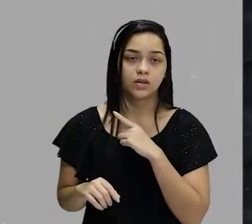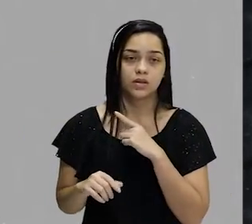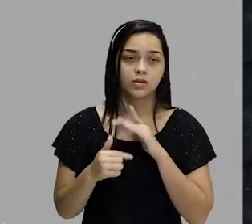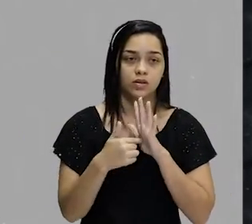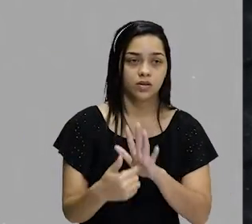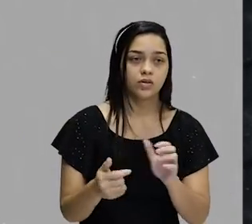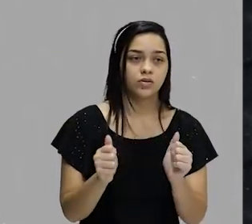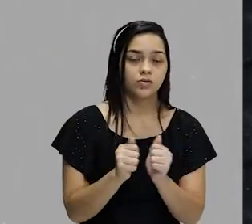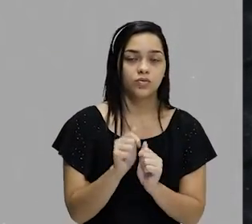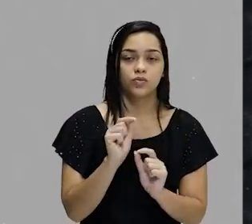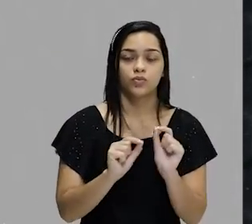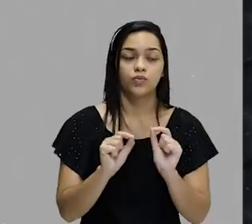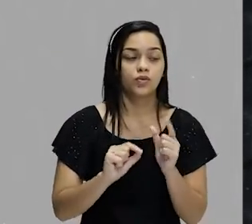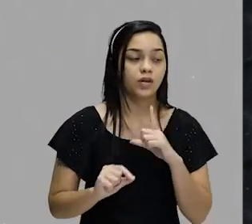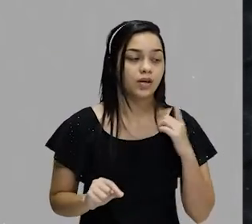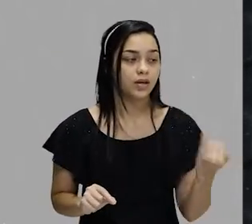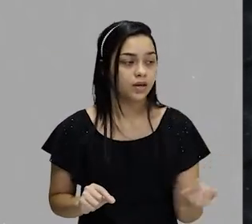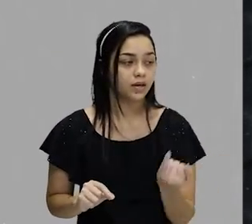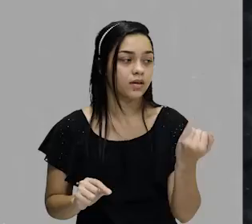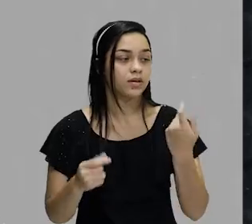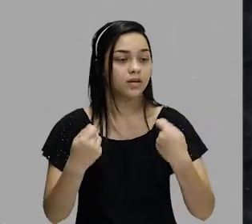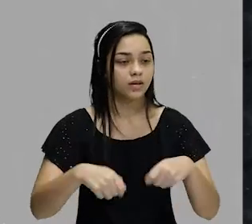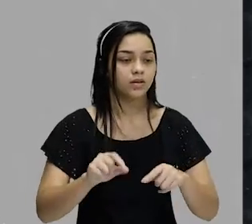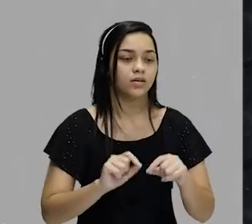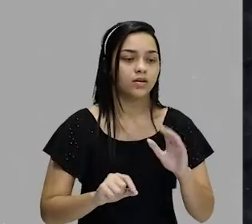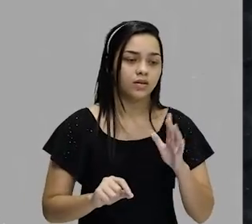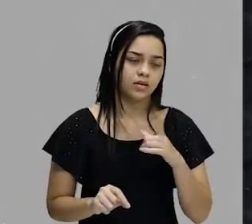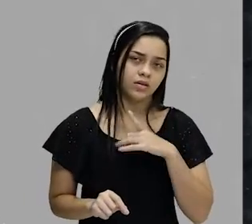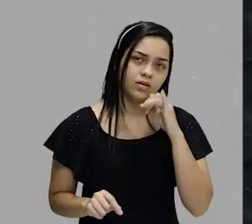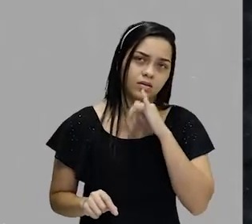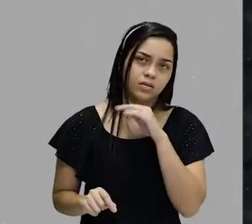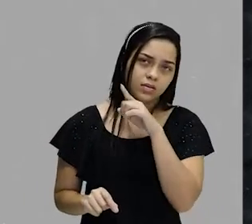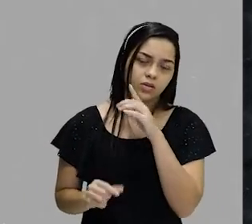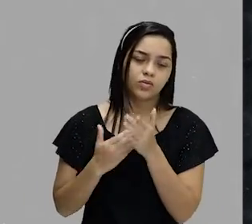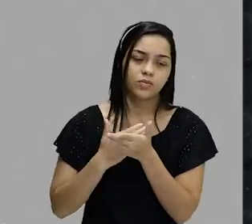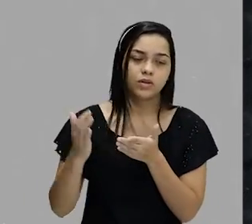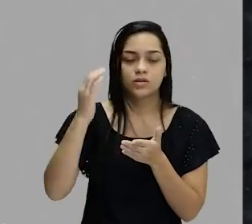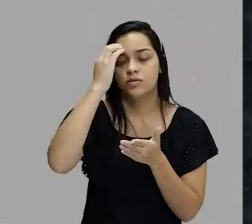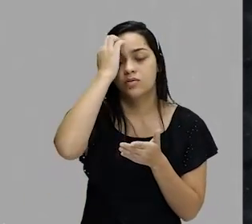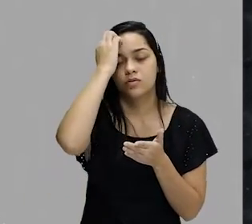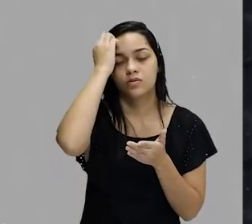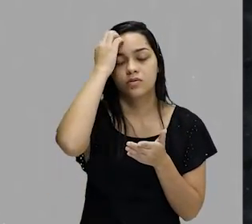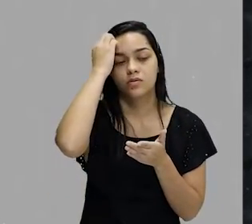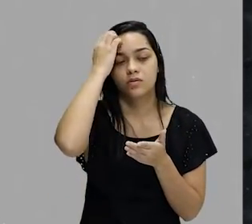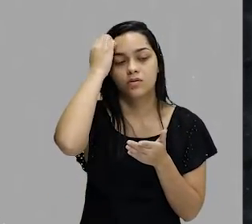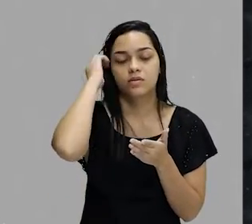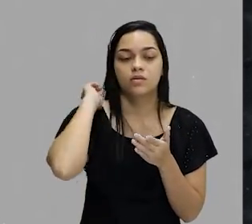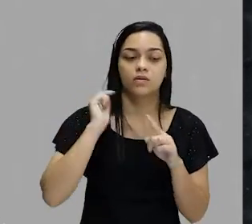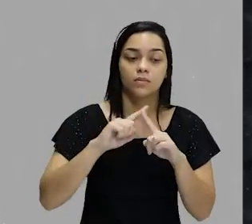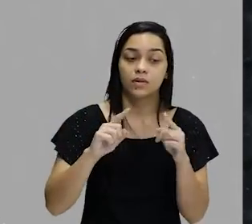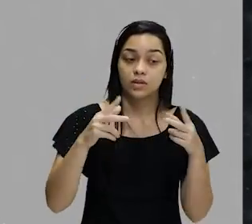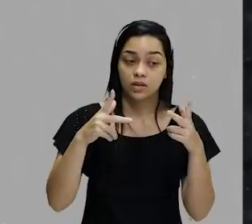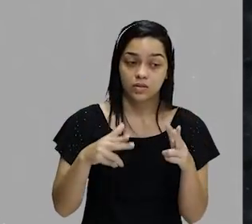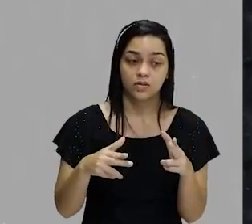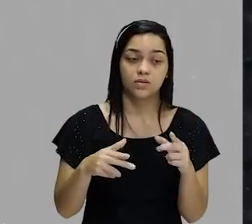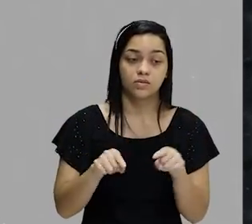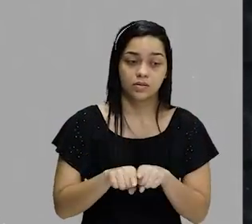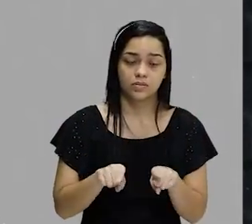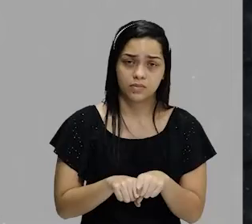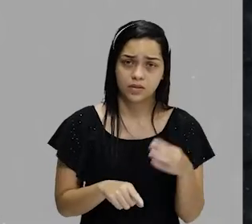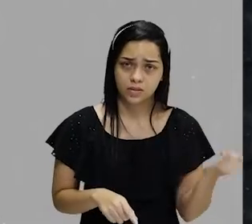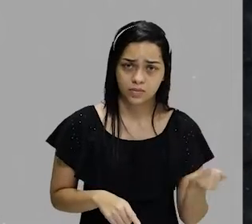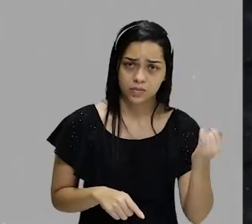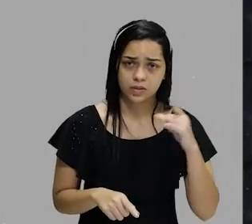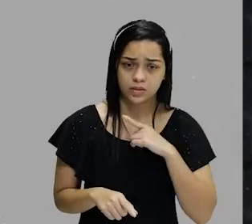ligação, faltou o sujeito. É necessário, né? Parece que foi esse o exemplo que eu trouxe lá no início. Mas é a mesma coisa. É importante, é necessário.